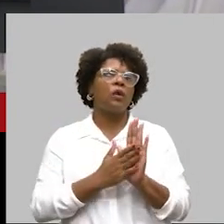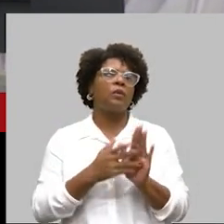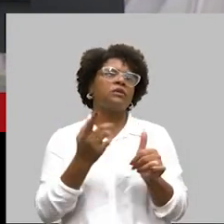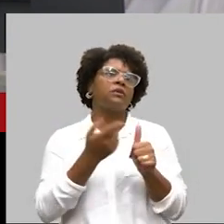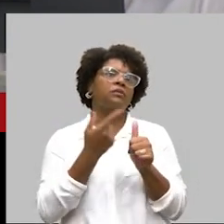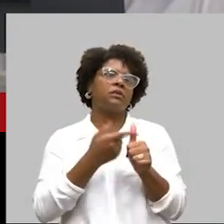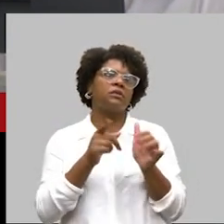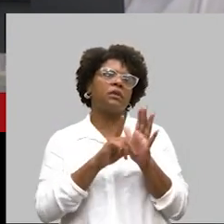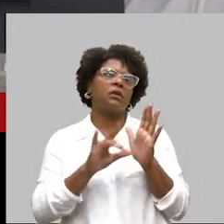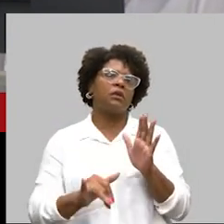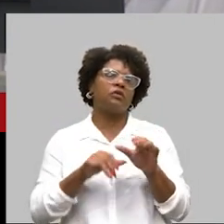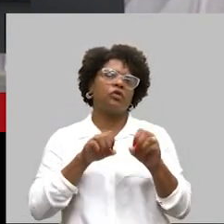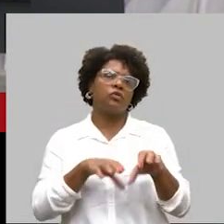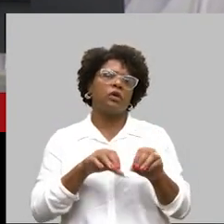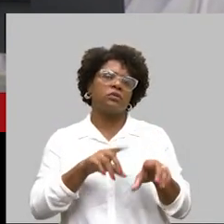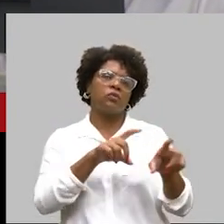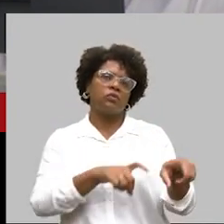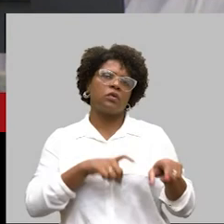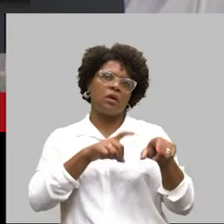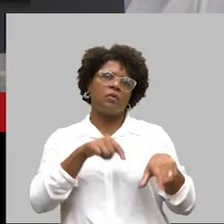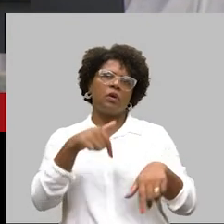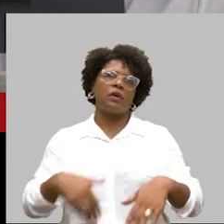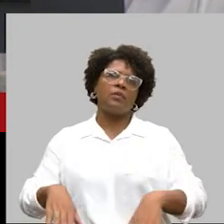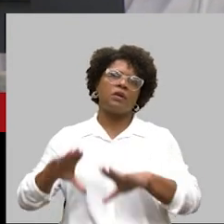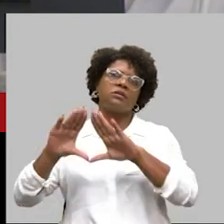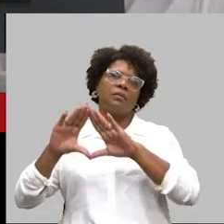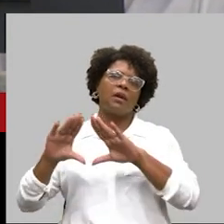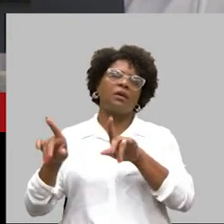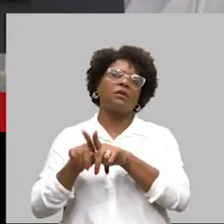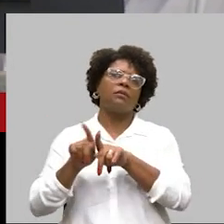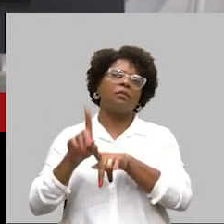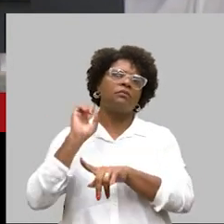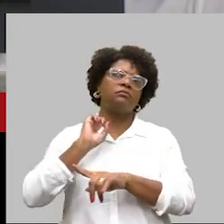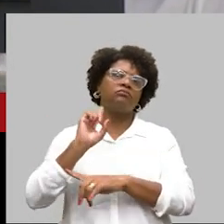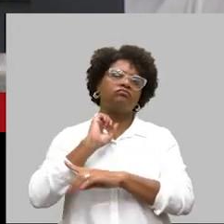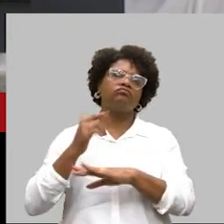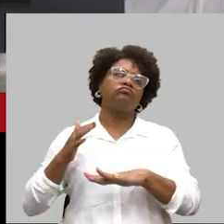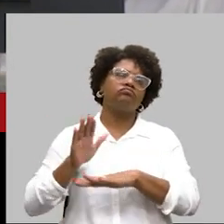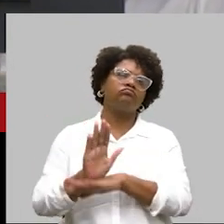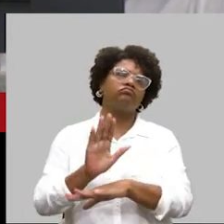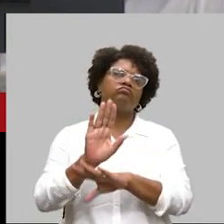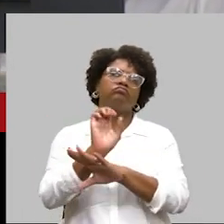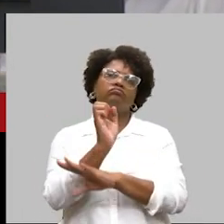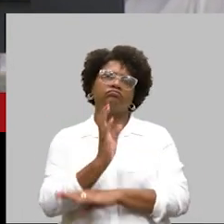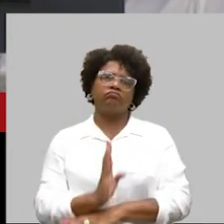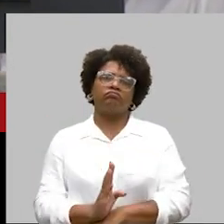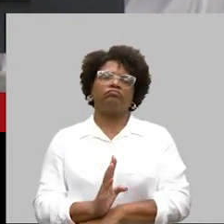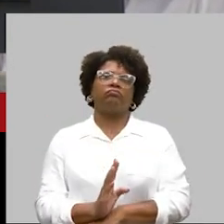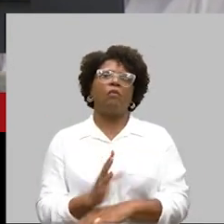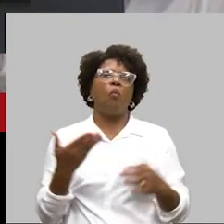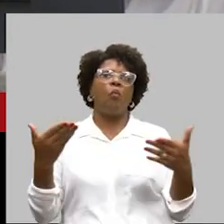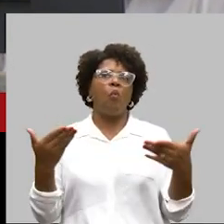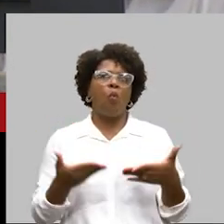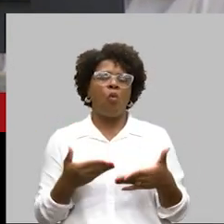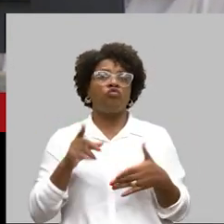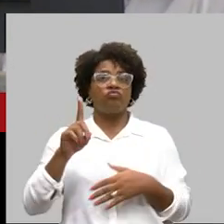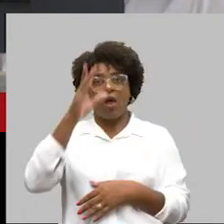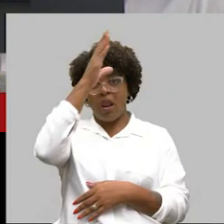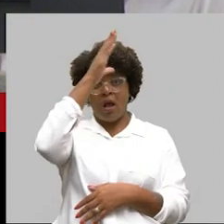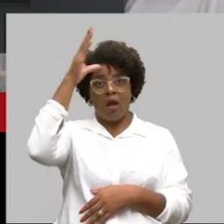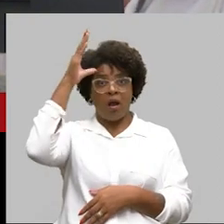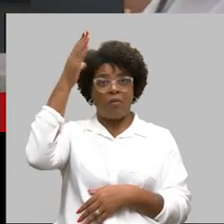para esta casa para Minas Gerais e contribuiu para o Brasil hoje na Câmara Federal o Padre João também